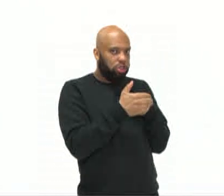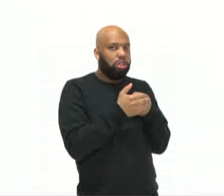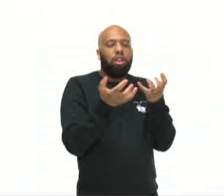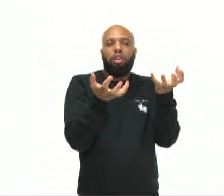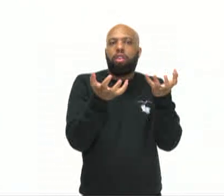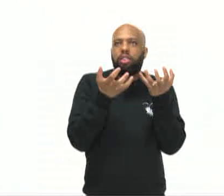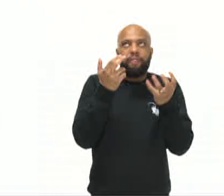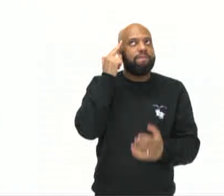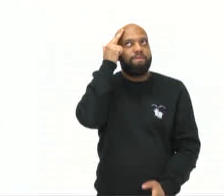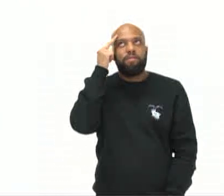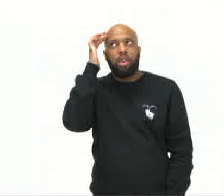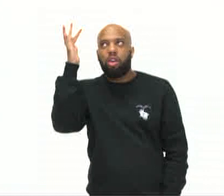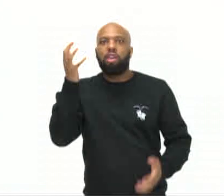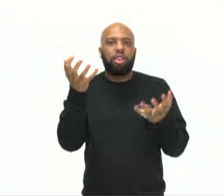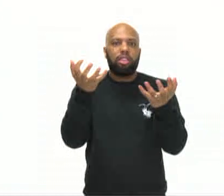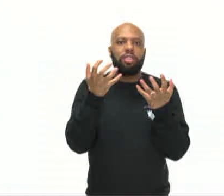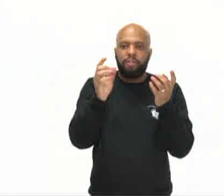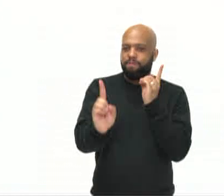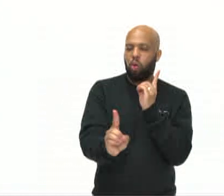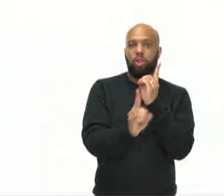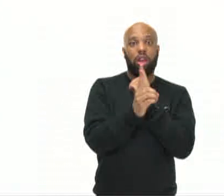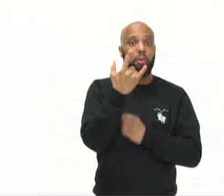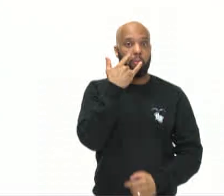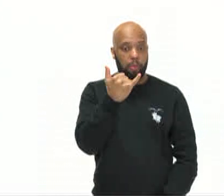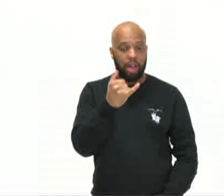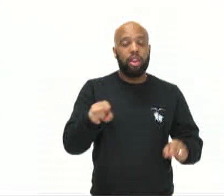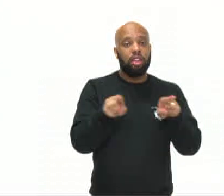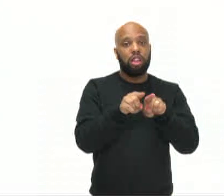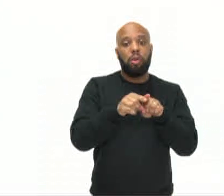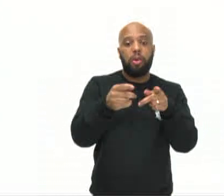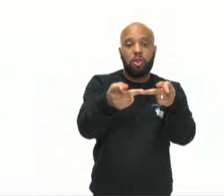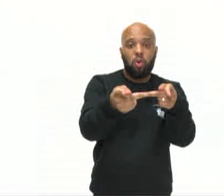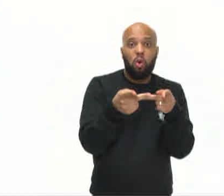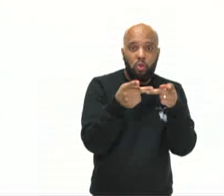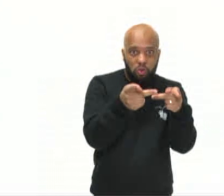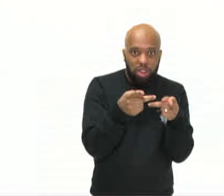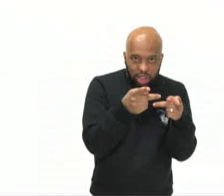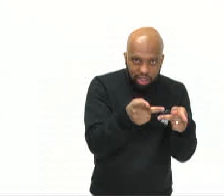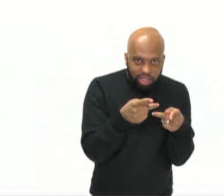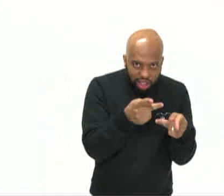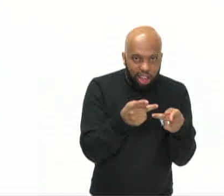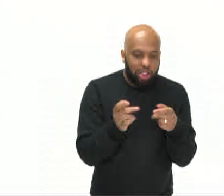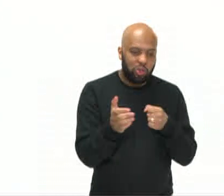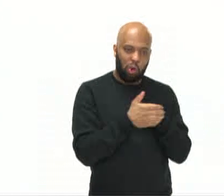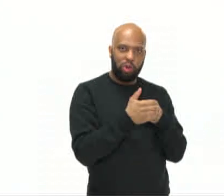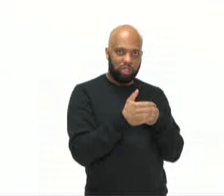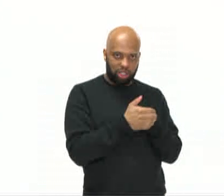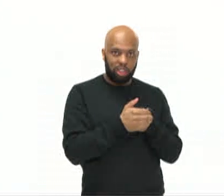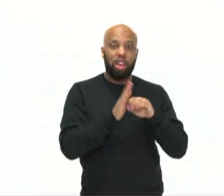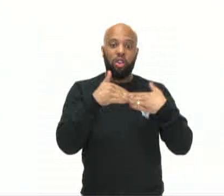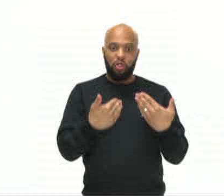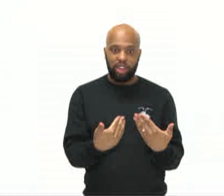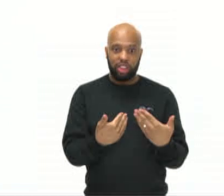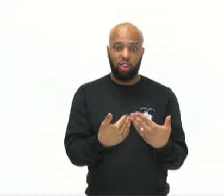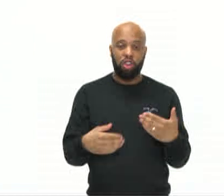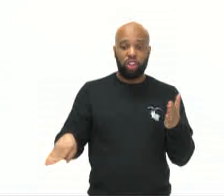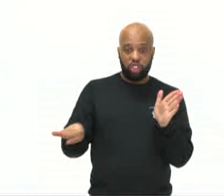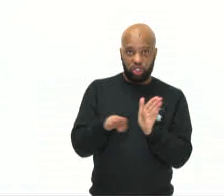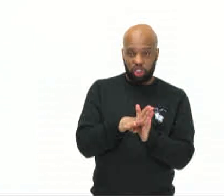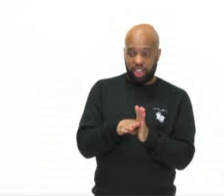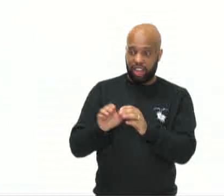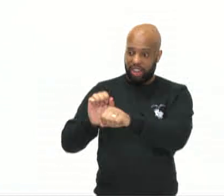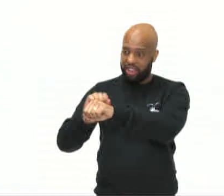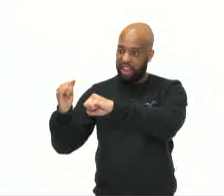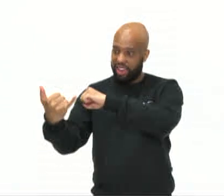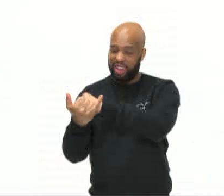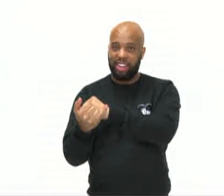em encontrar o pai, faz também três convites inesperados. À ilha chegam três homens que